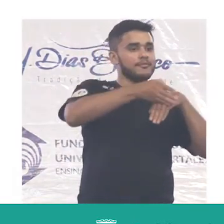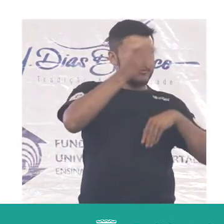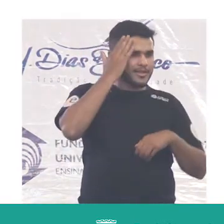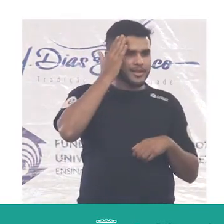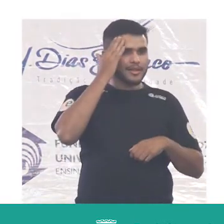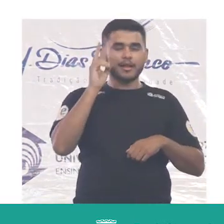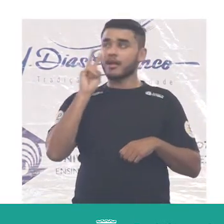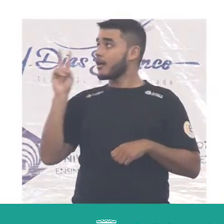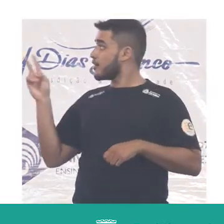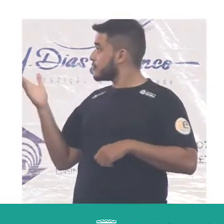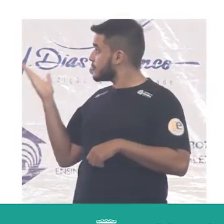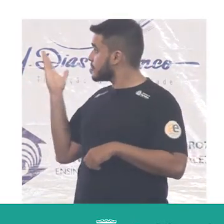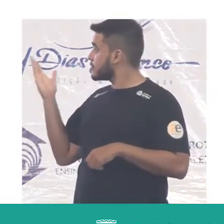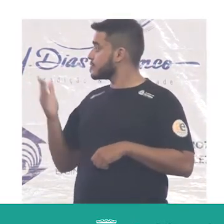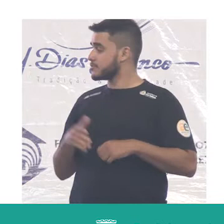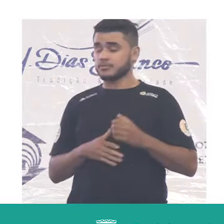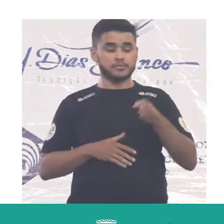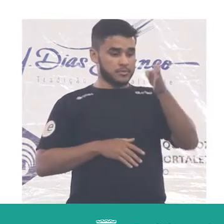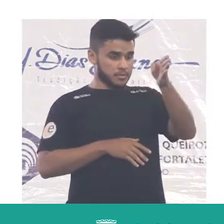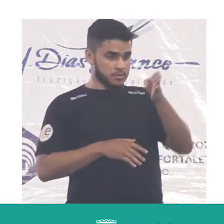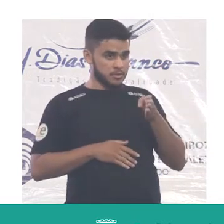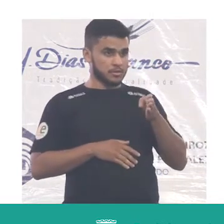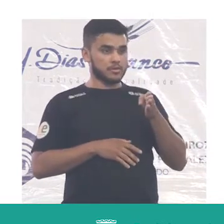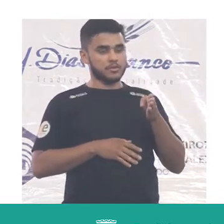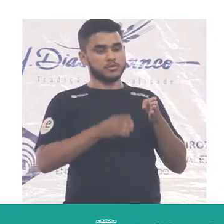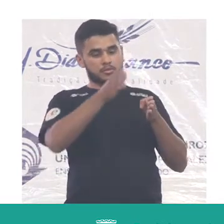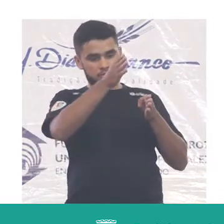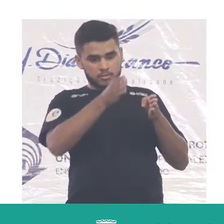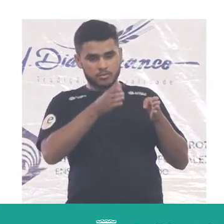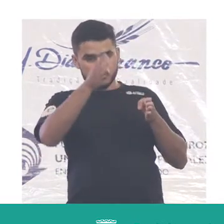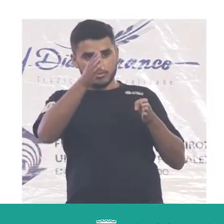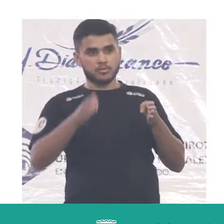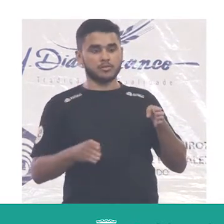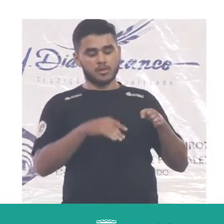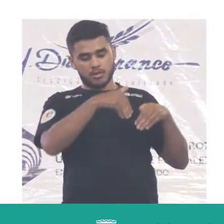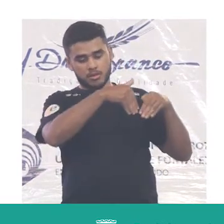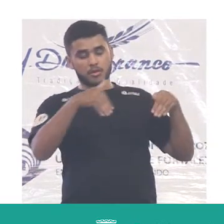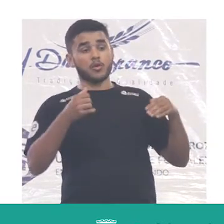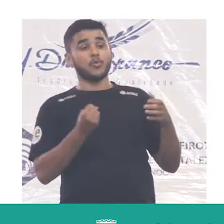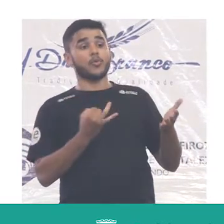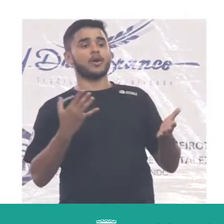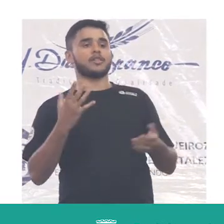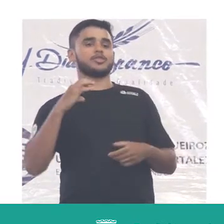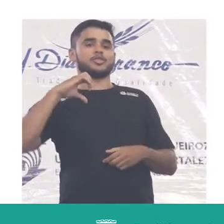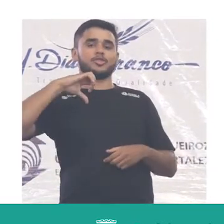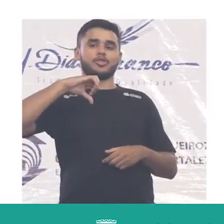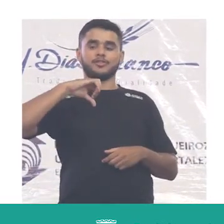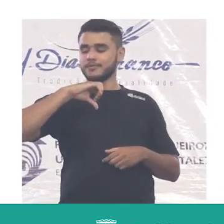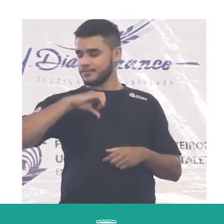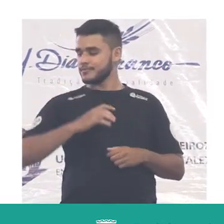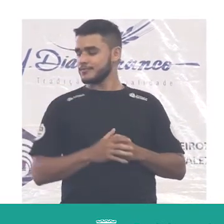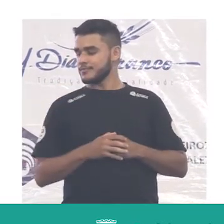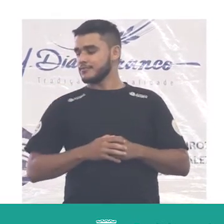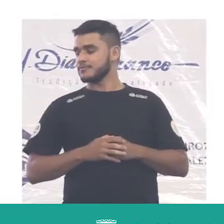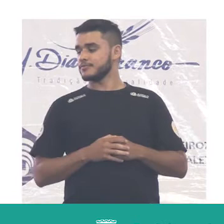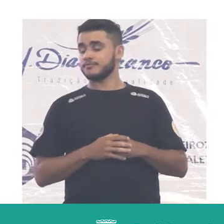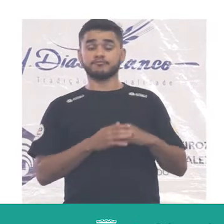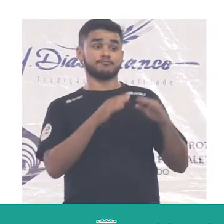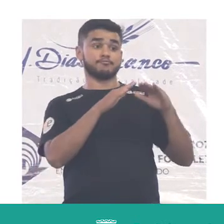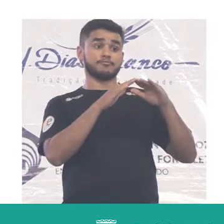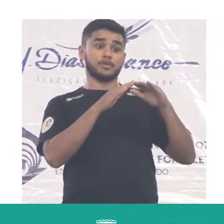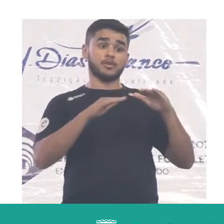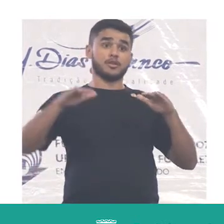delas. Se eu tivesse 9 na última camada, na terceira camada. Na camada do meio, na camada